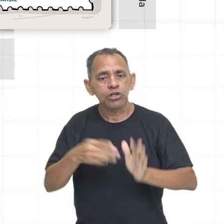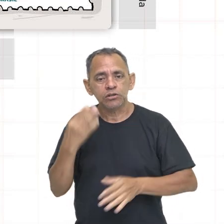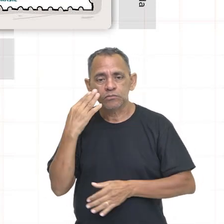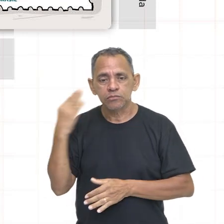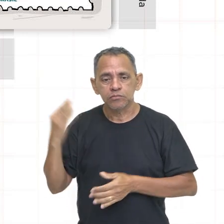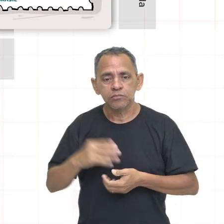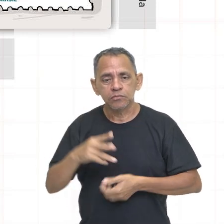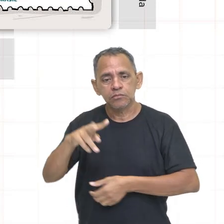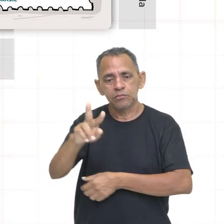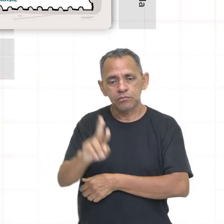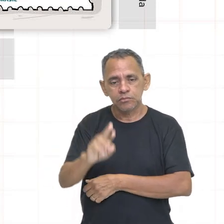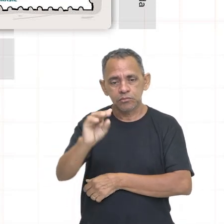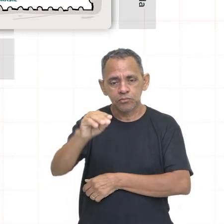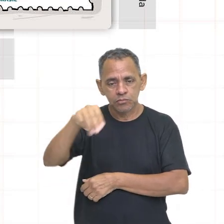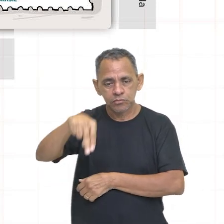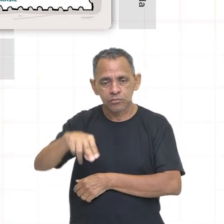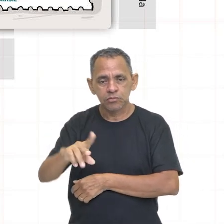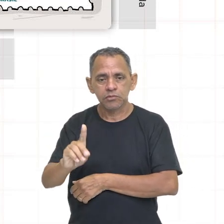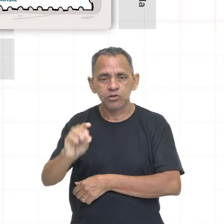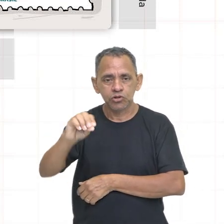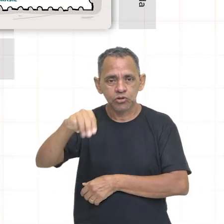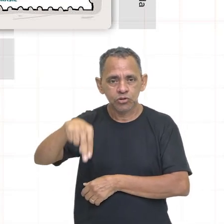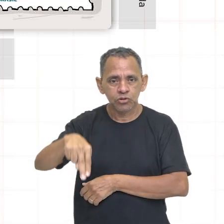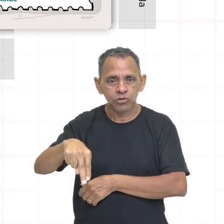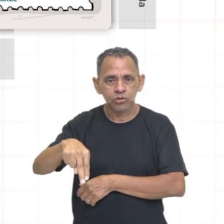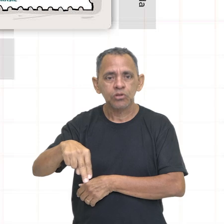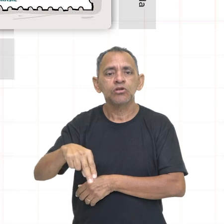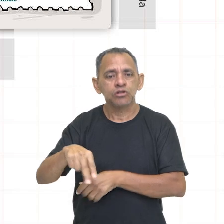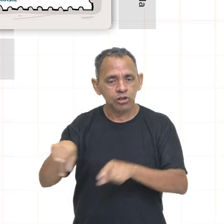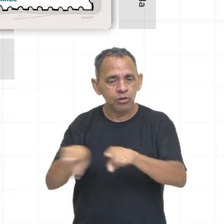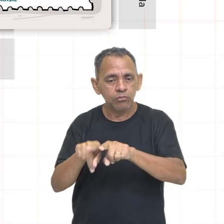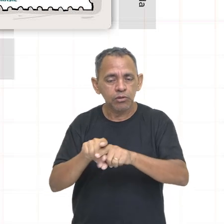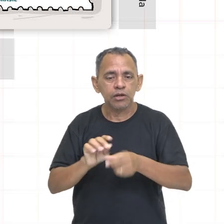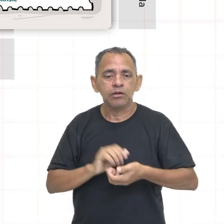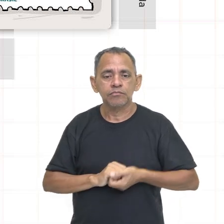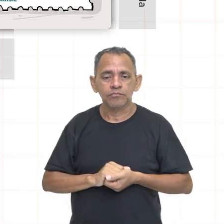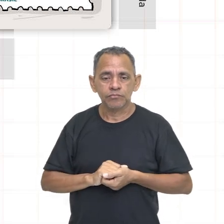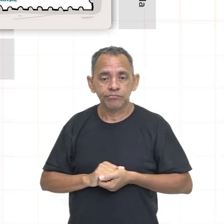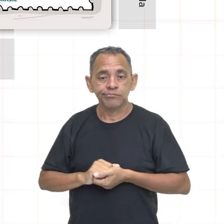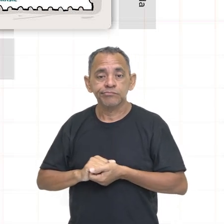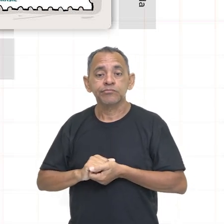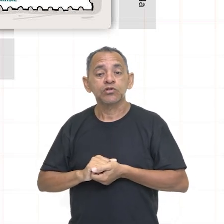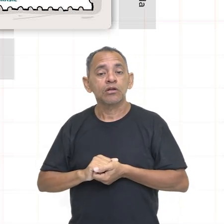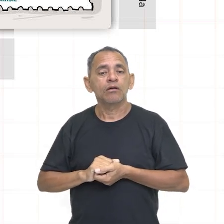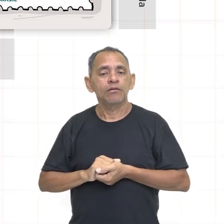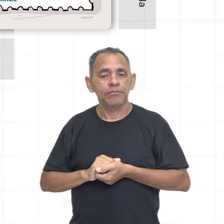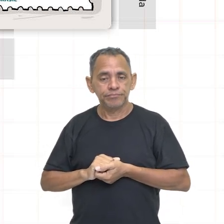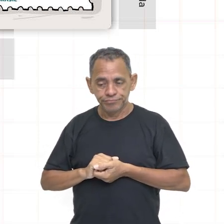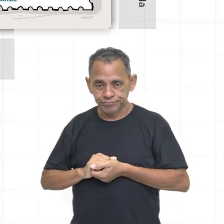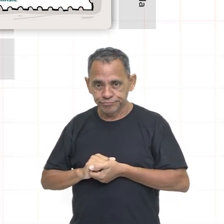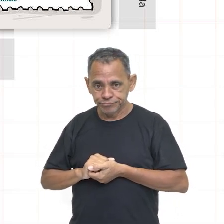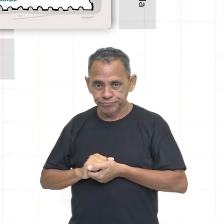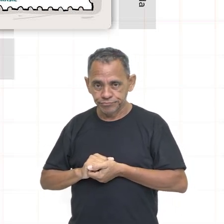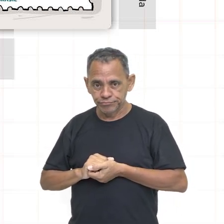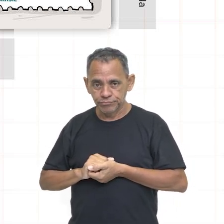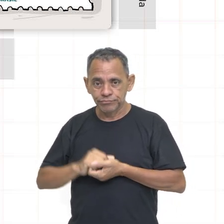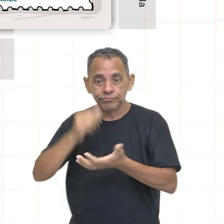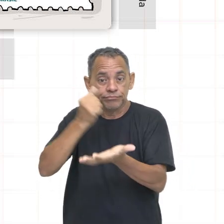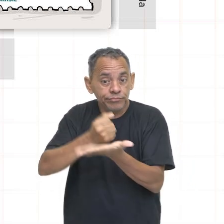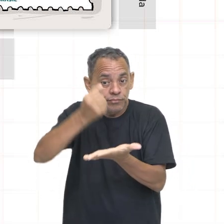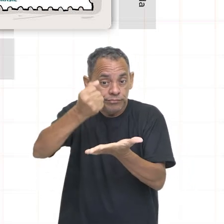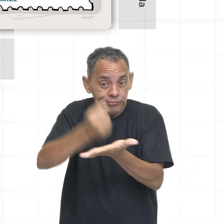integrar para não entregar. Ideário desenvolvimentista articulado à doutrina de